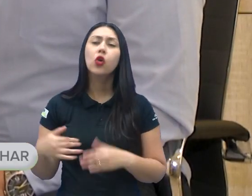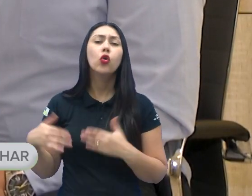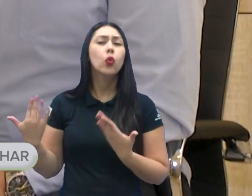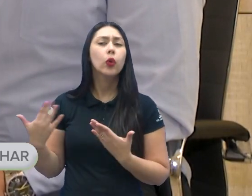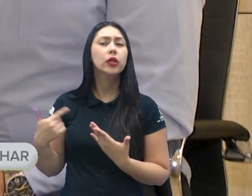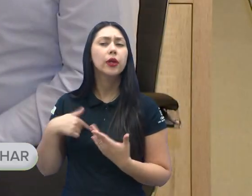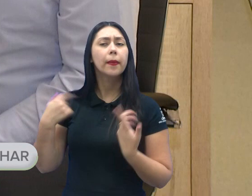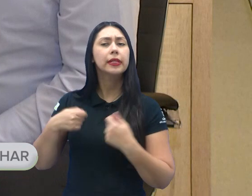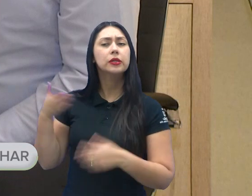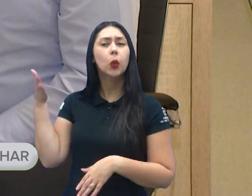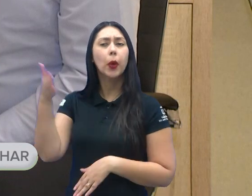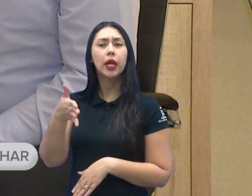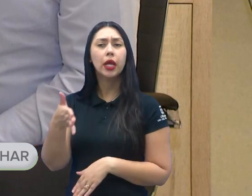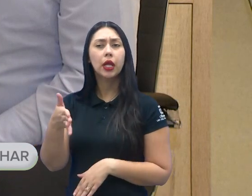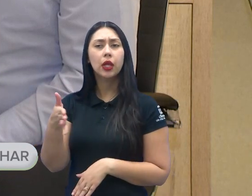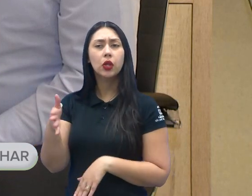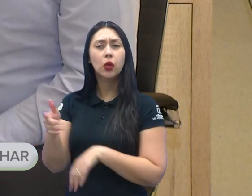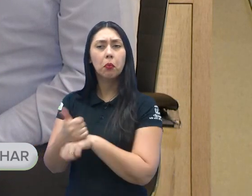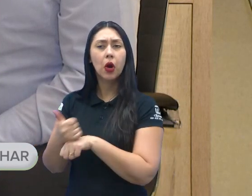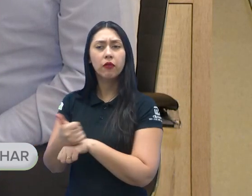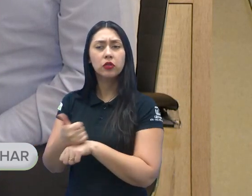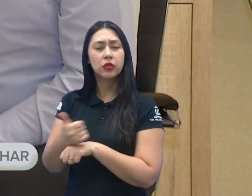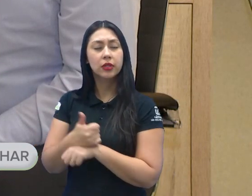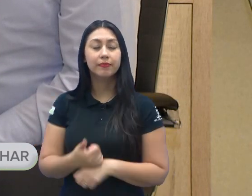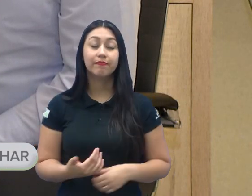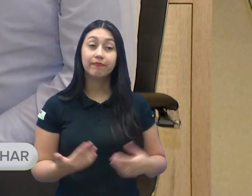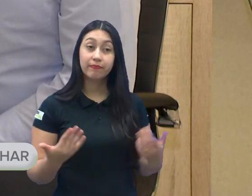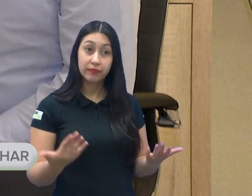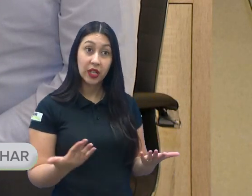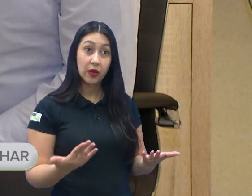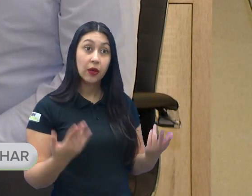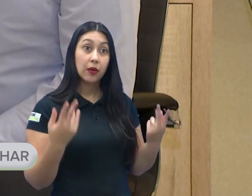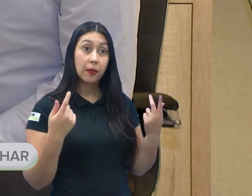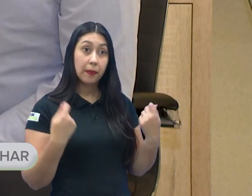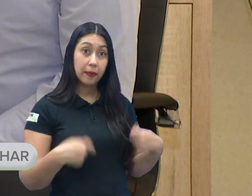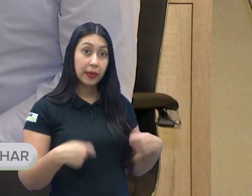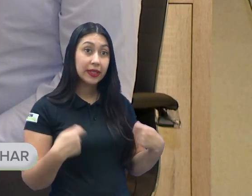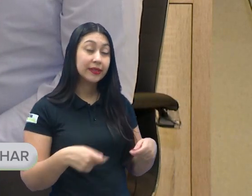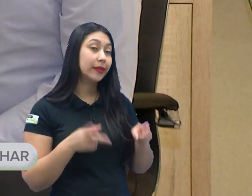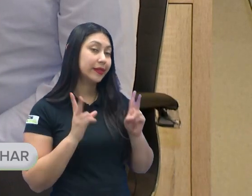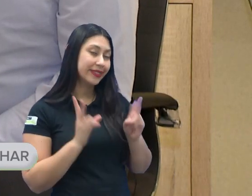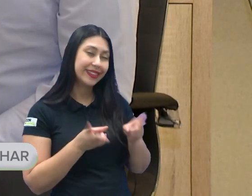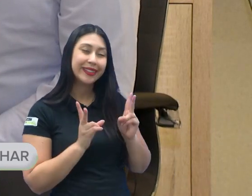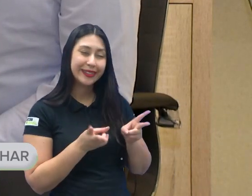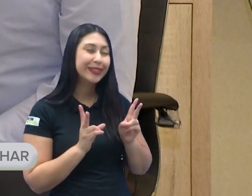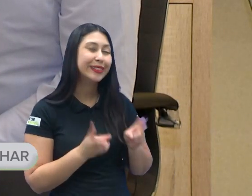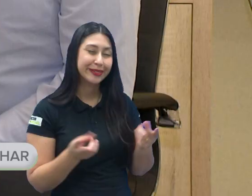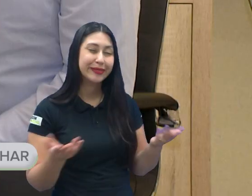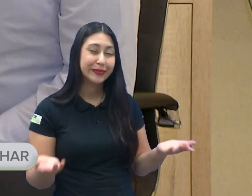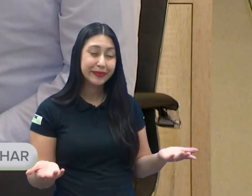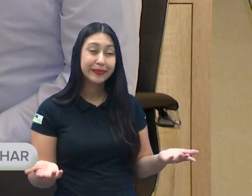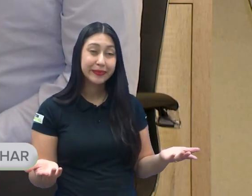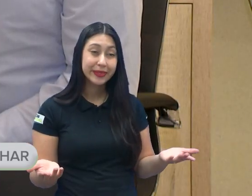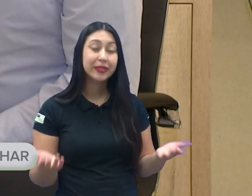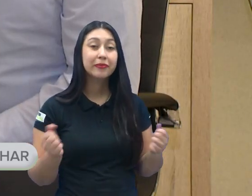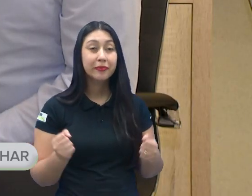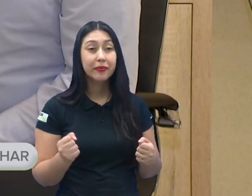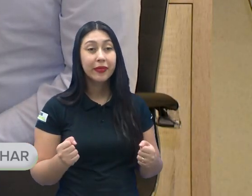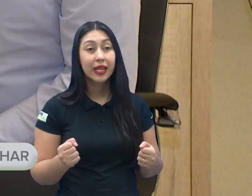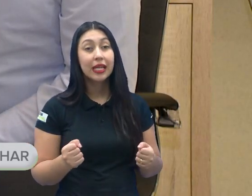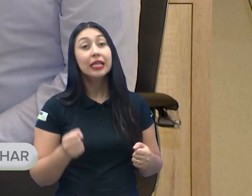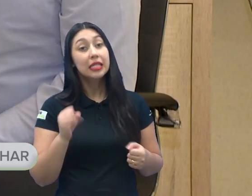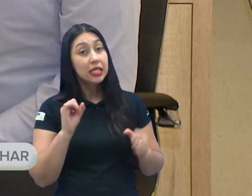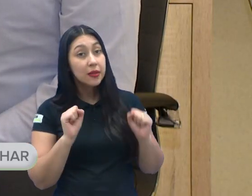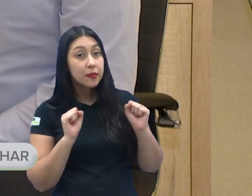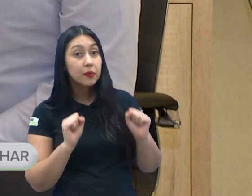podólogo? Então, como podóloga, você deve procurar sempre, né? Se você puder,